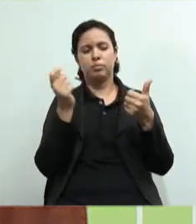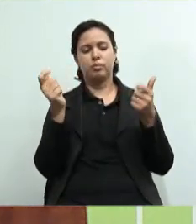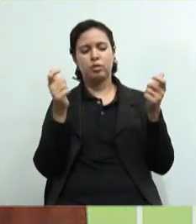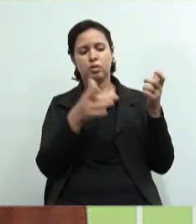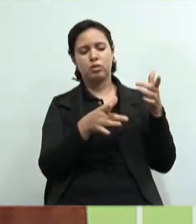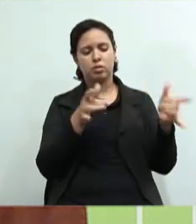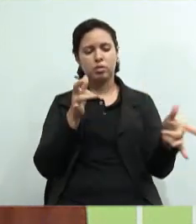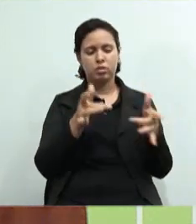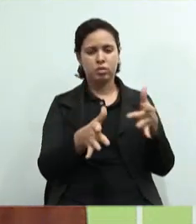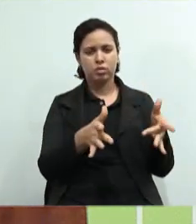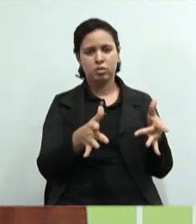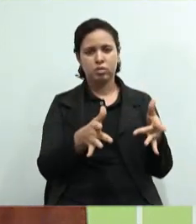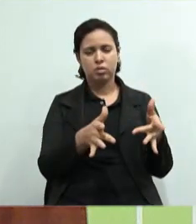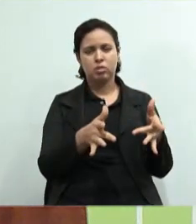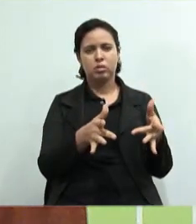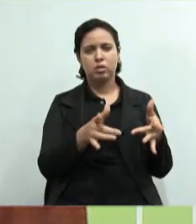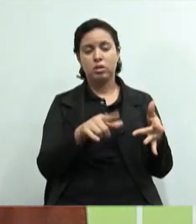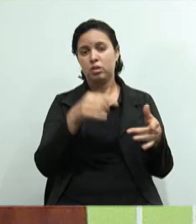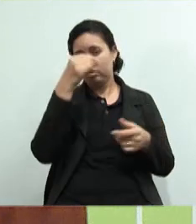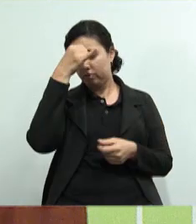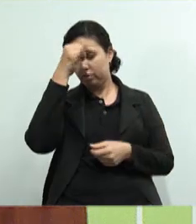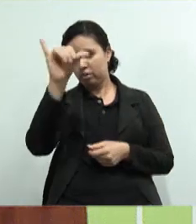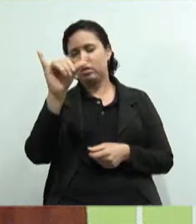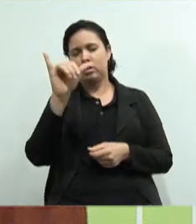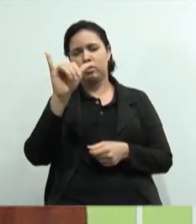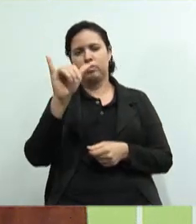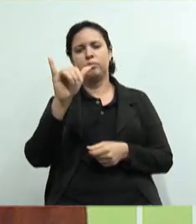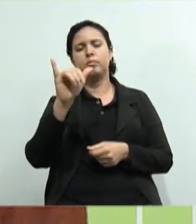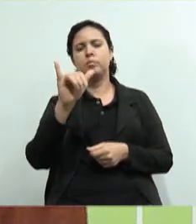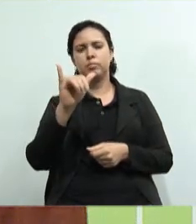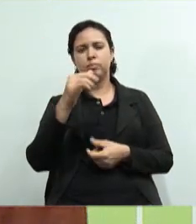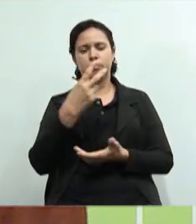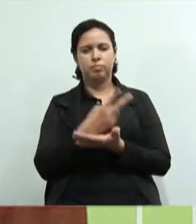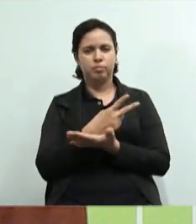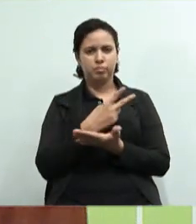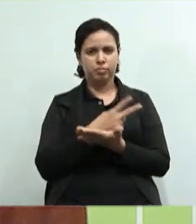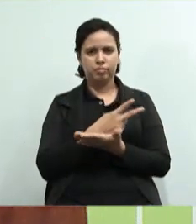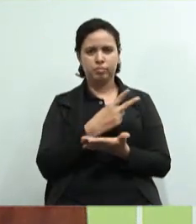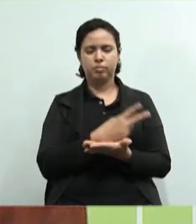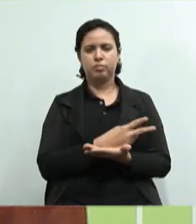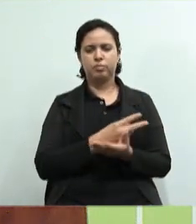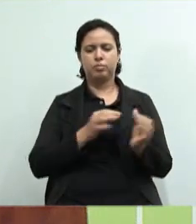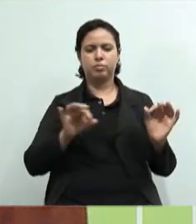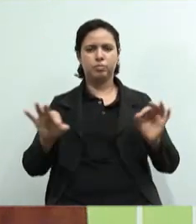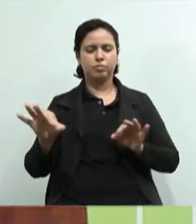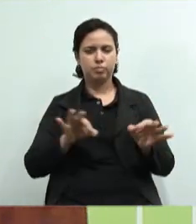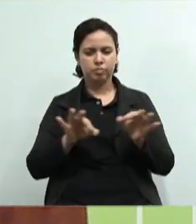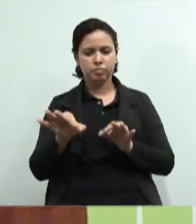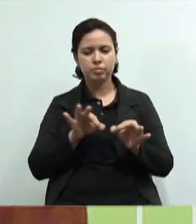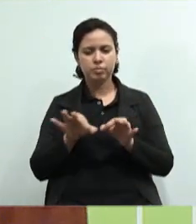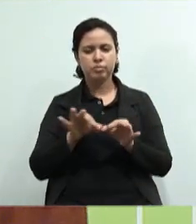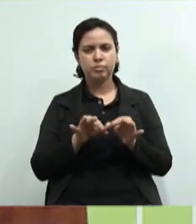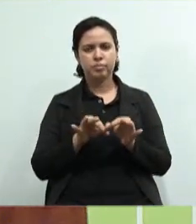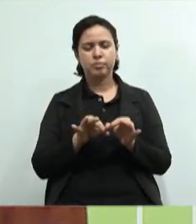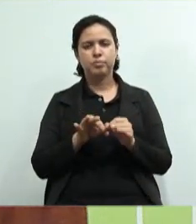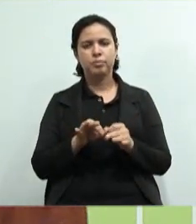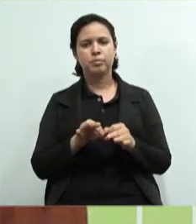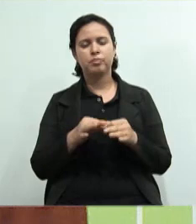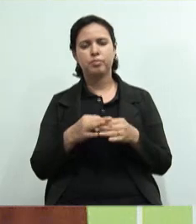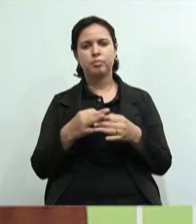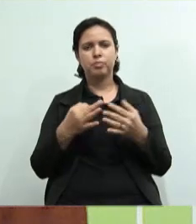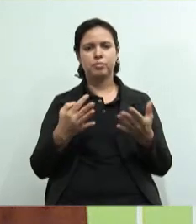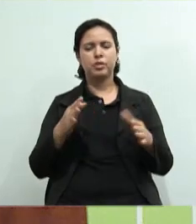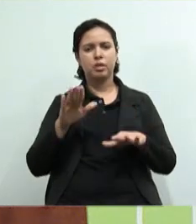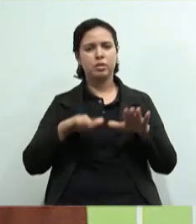melhor do que limpar é não sujar, né? É manter organizado. Então,